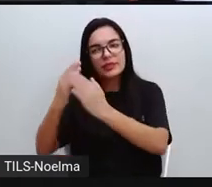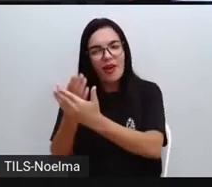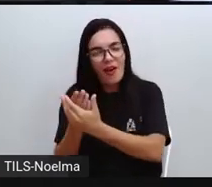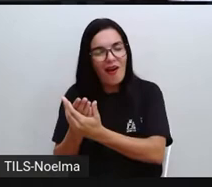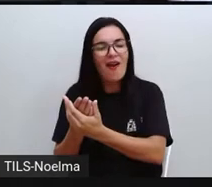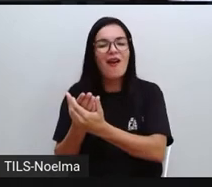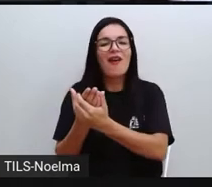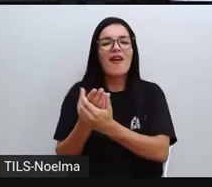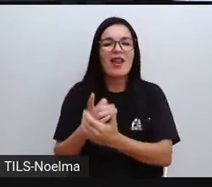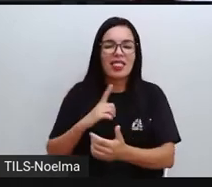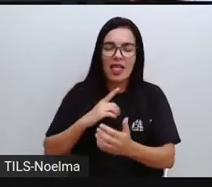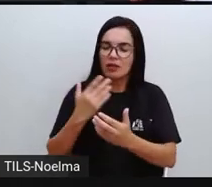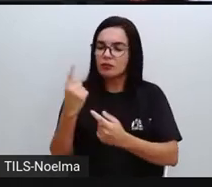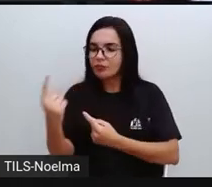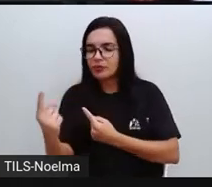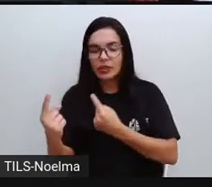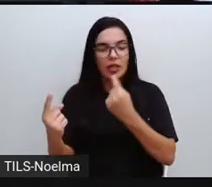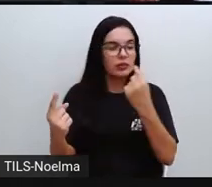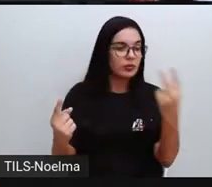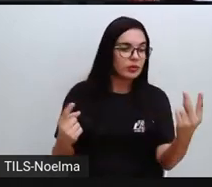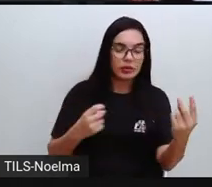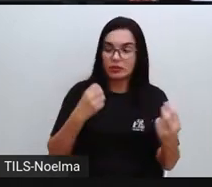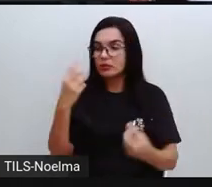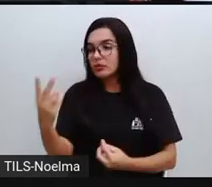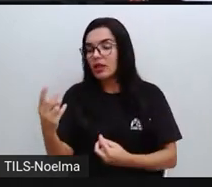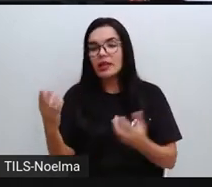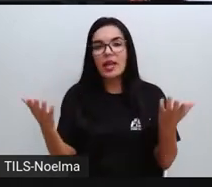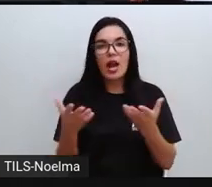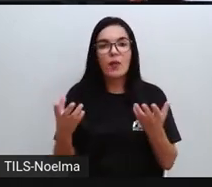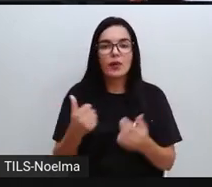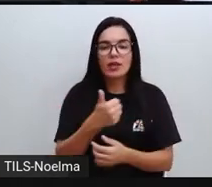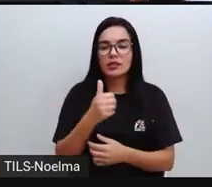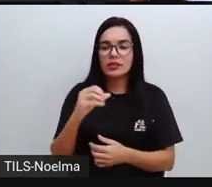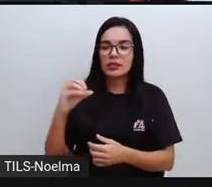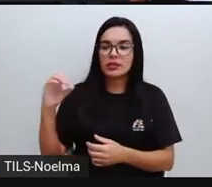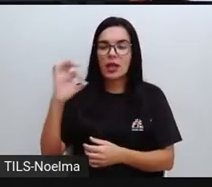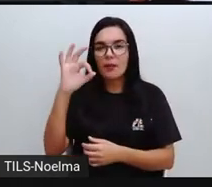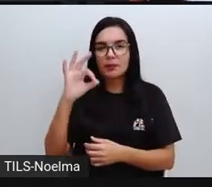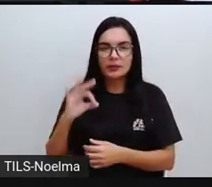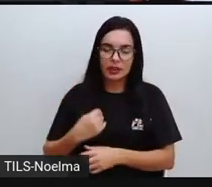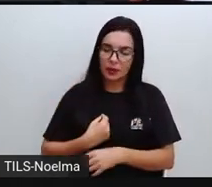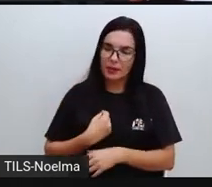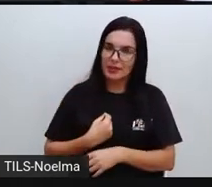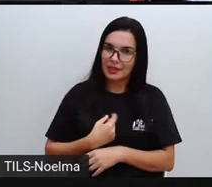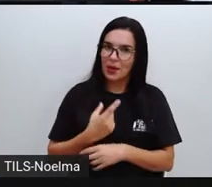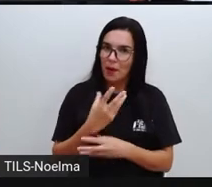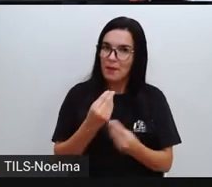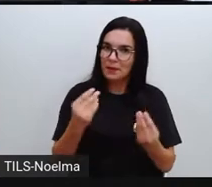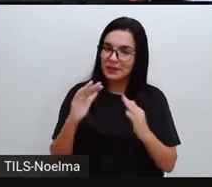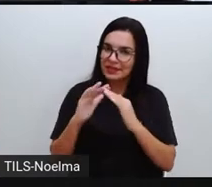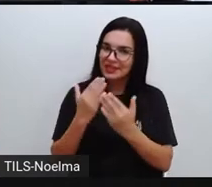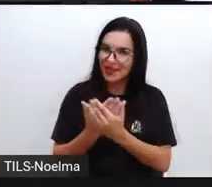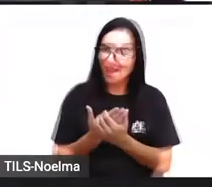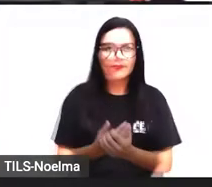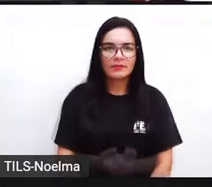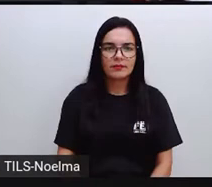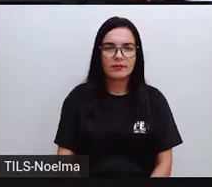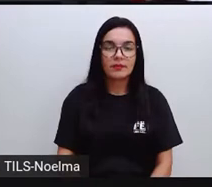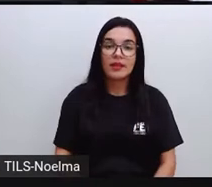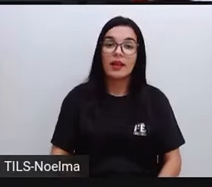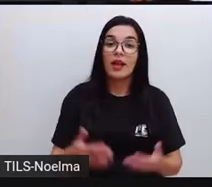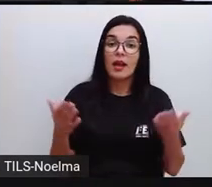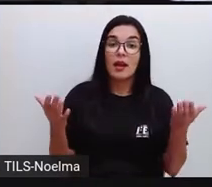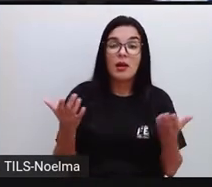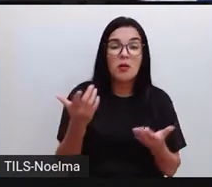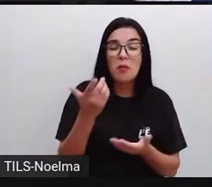primeiro de forma híbrida, né? E depois 100% presencial para muitas das escolas.